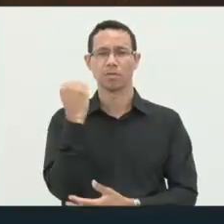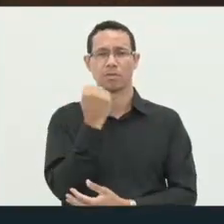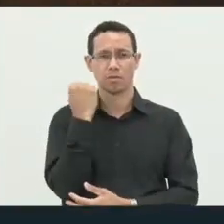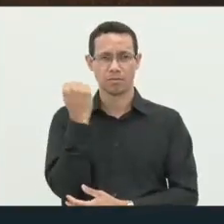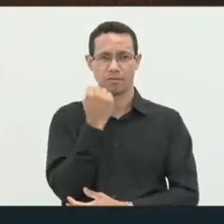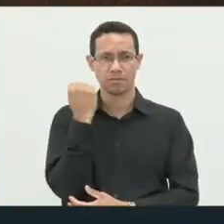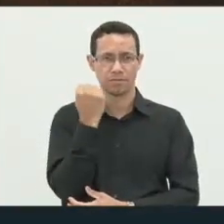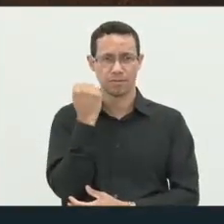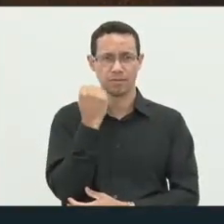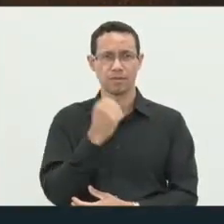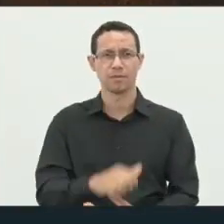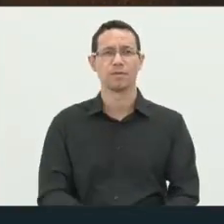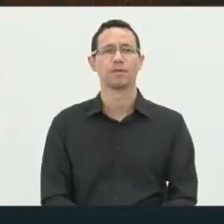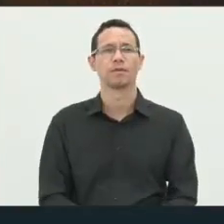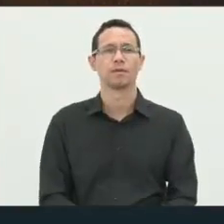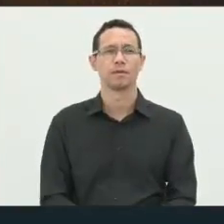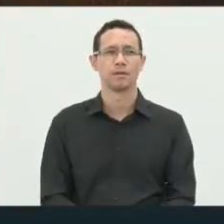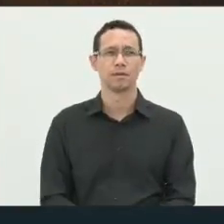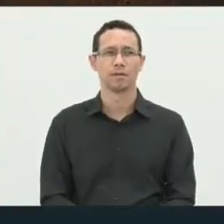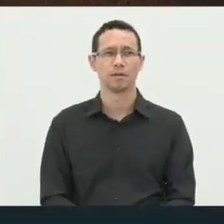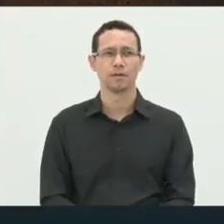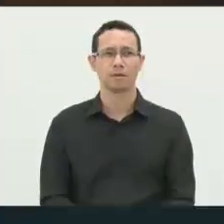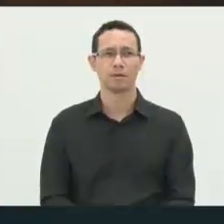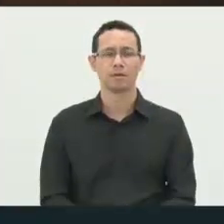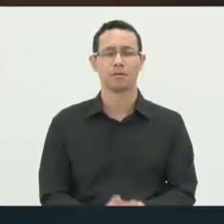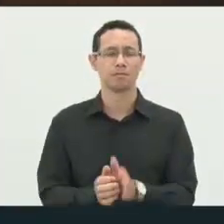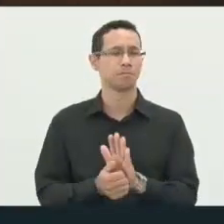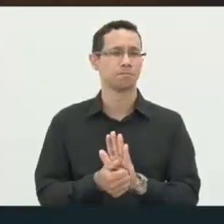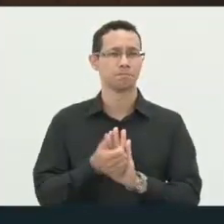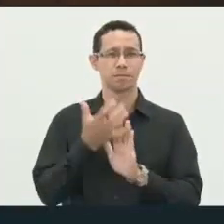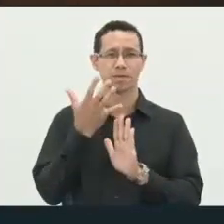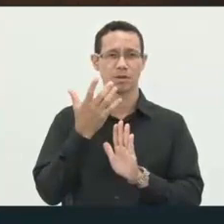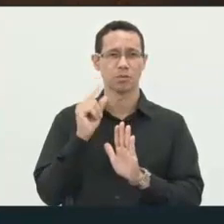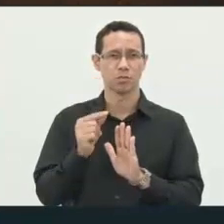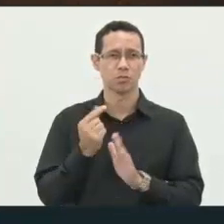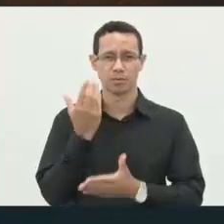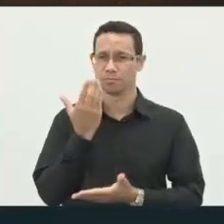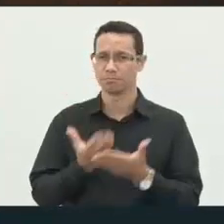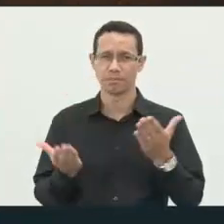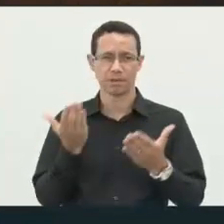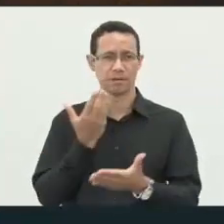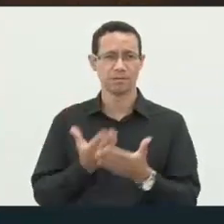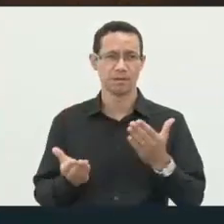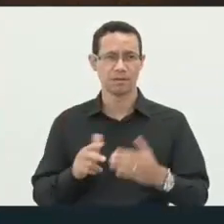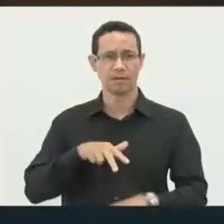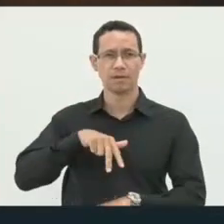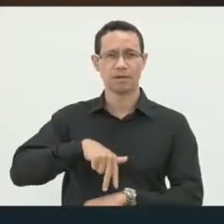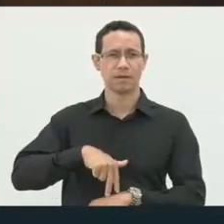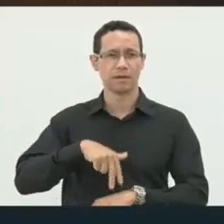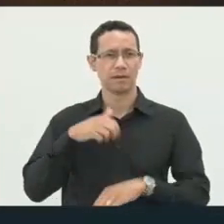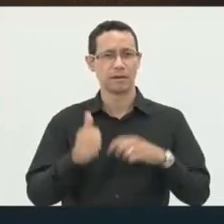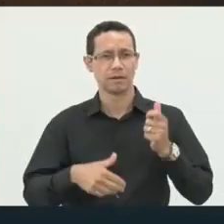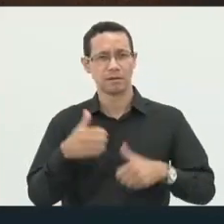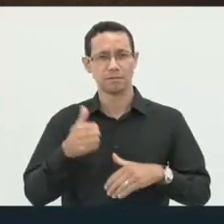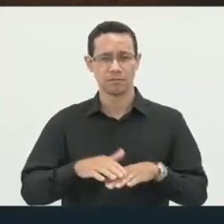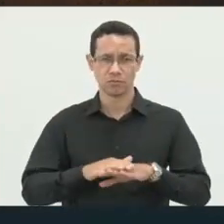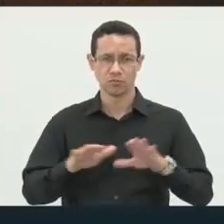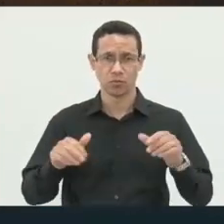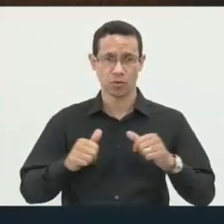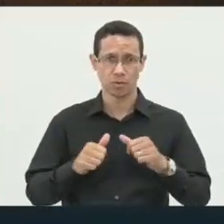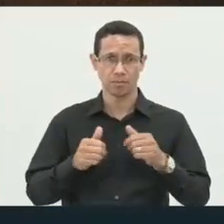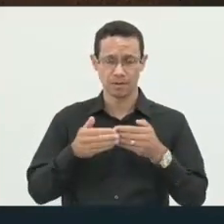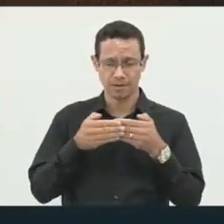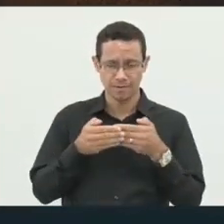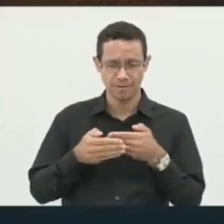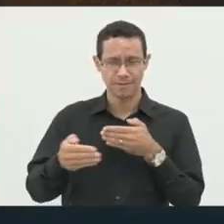gravíssimas Mas eu vejo que por vezes é falta é perda de tempo a gente ficar aqui na Tribuna A gente só falar a questão toda daqui para frente